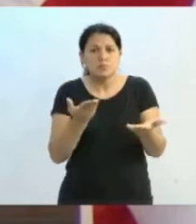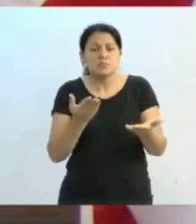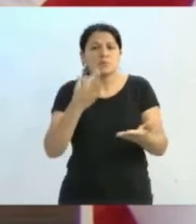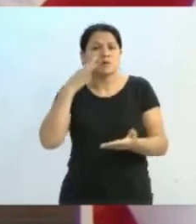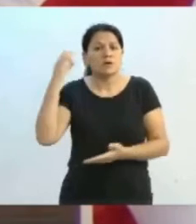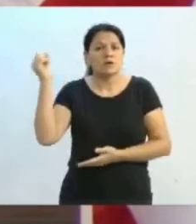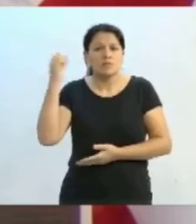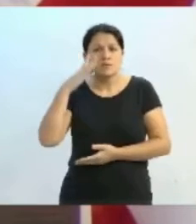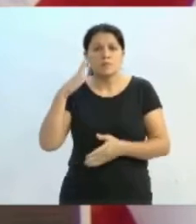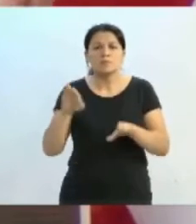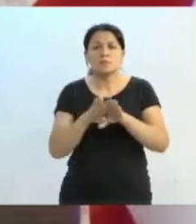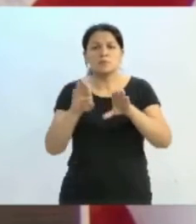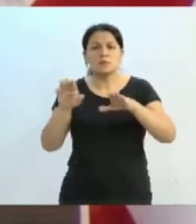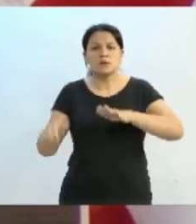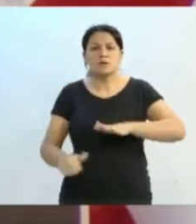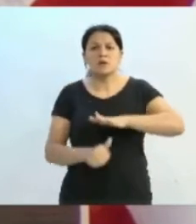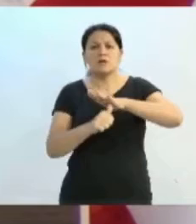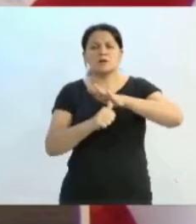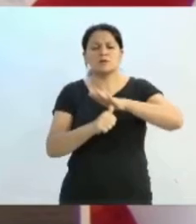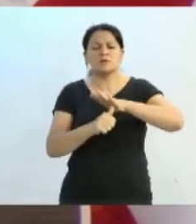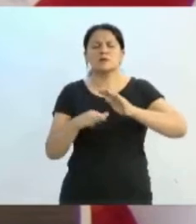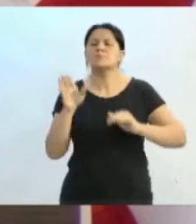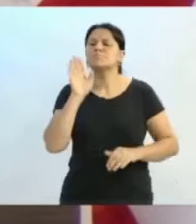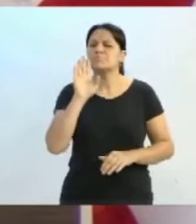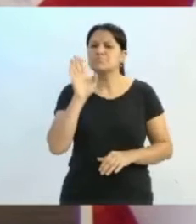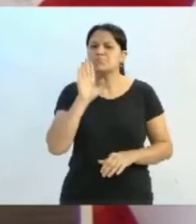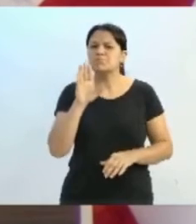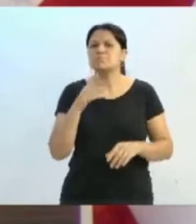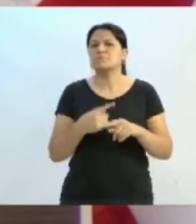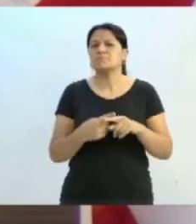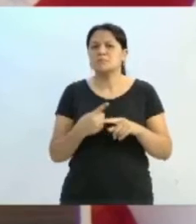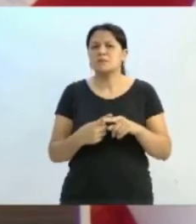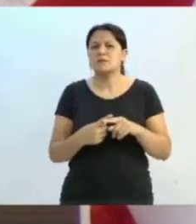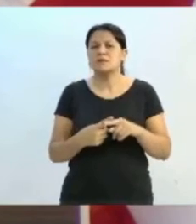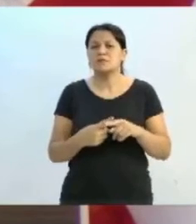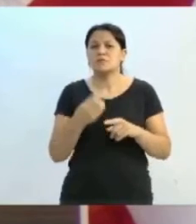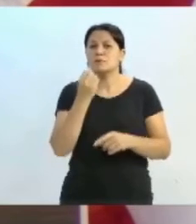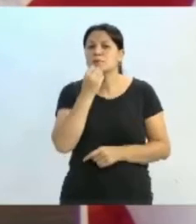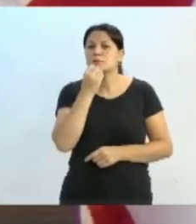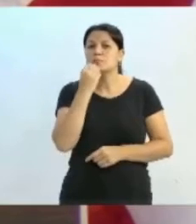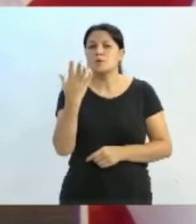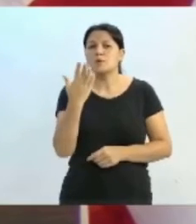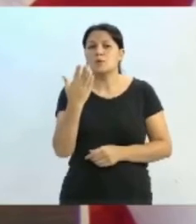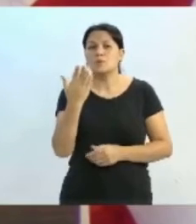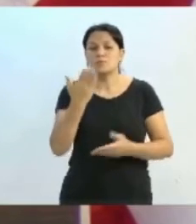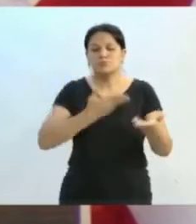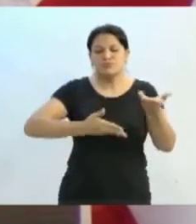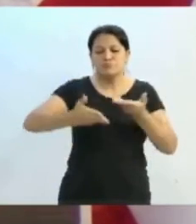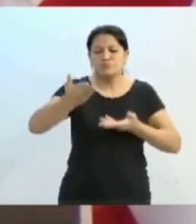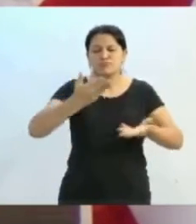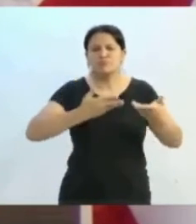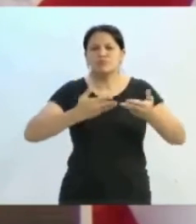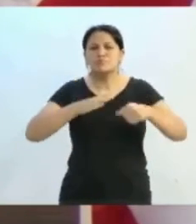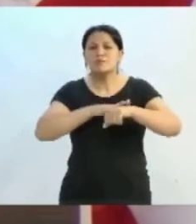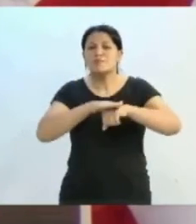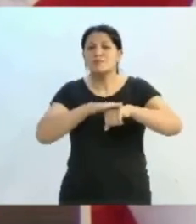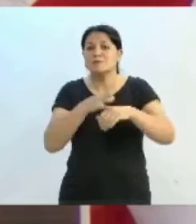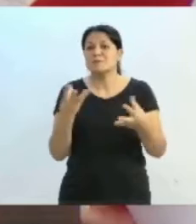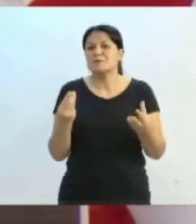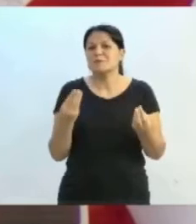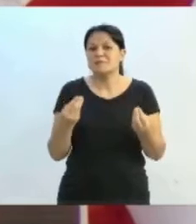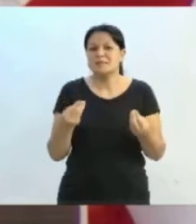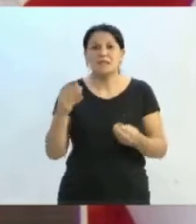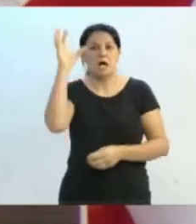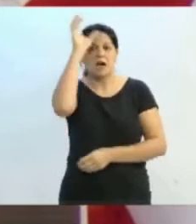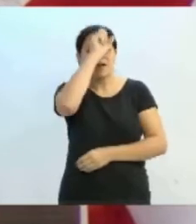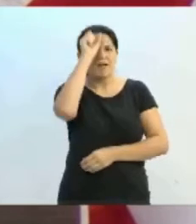Furb e da reitora e foi muito bacana porque nós tivemos um bom êxito na nossa visita tiramos muitas duvidas aprendi muito